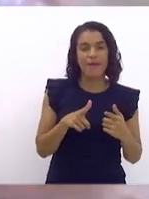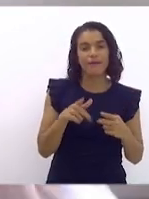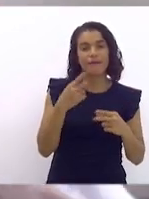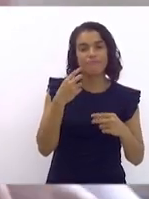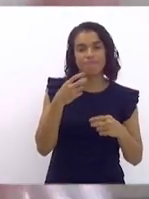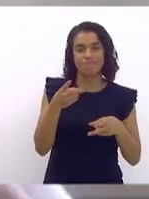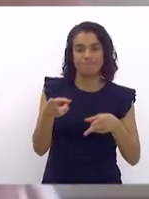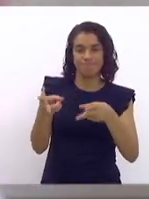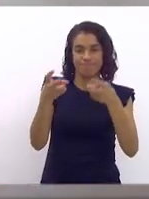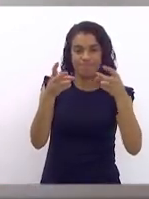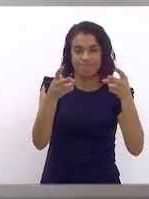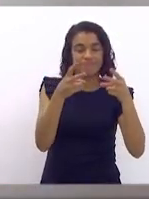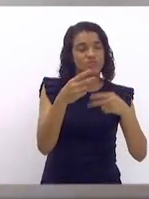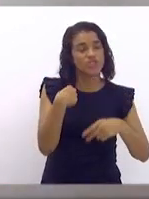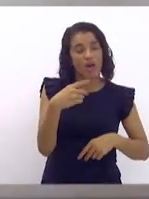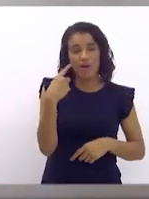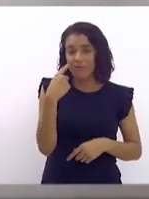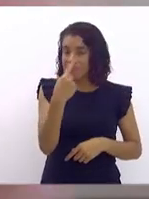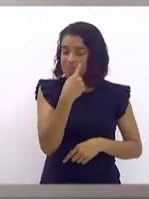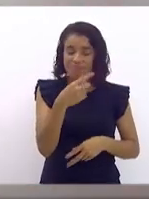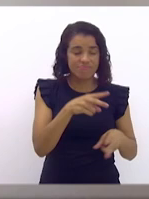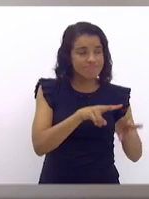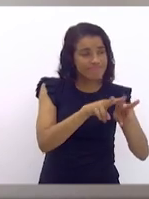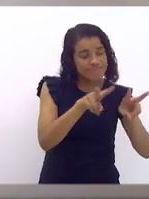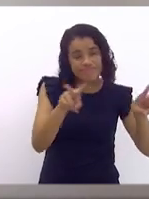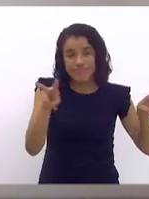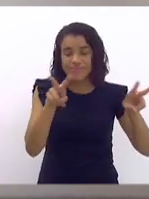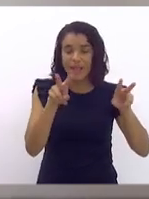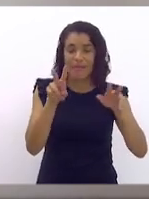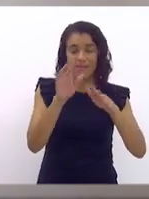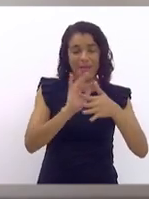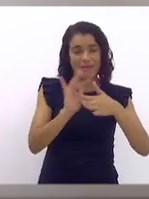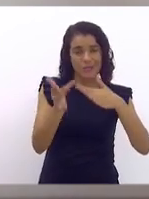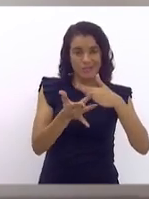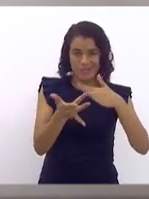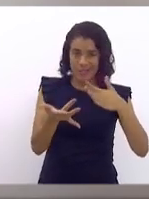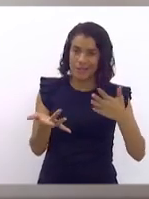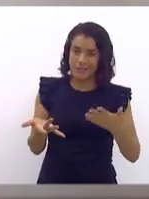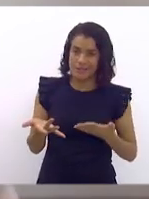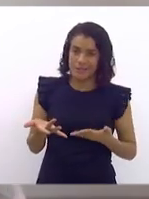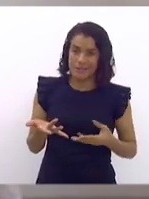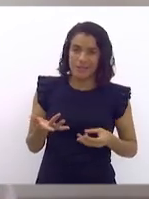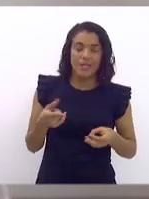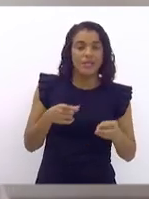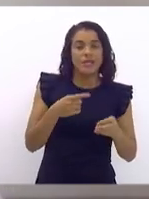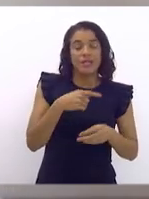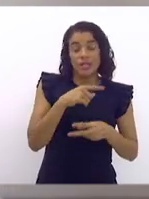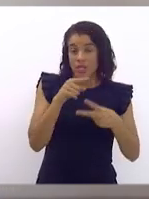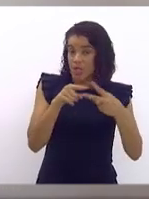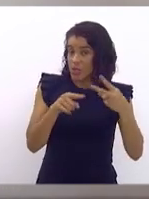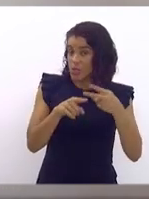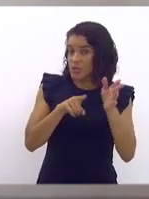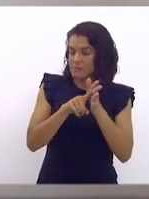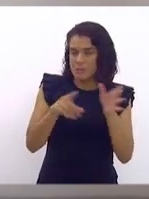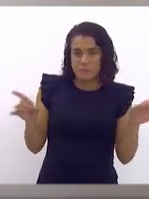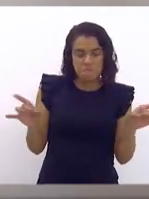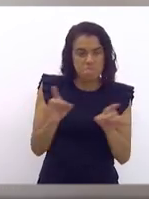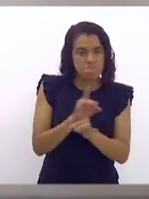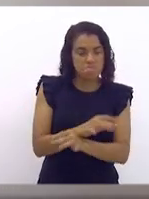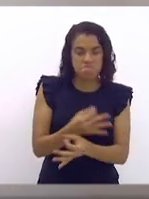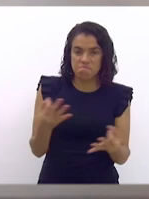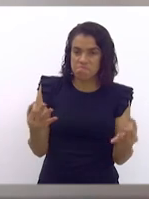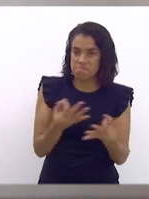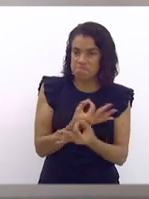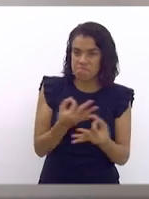visualizadas por meio da observação das redes sociais das mulheres na política. E são duas pesquisas que ficaram muito completas mesmo, que